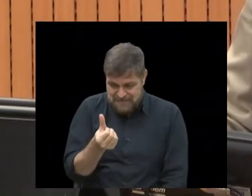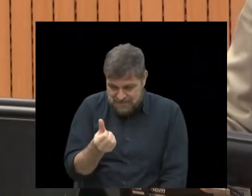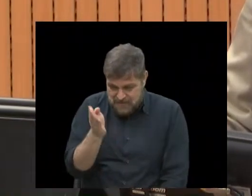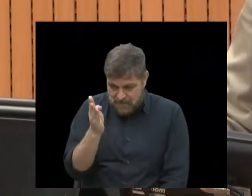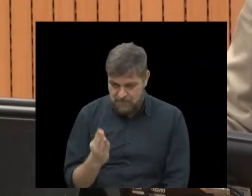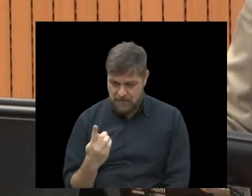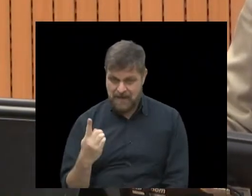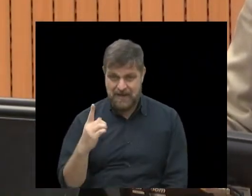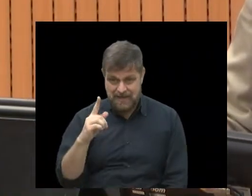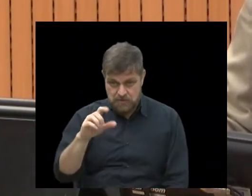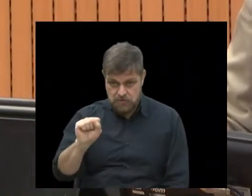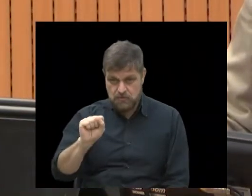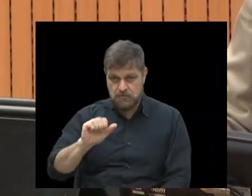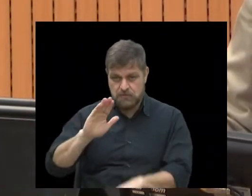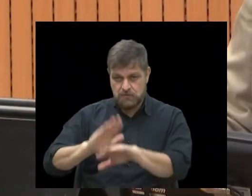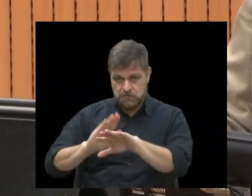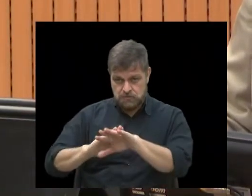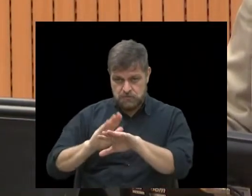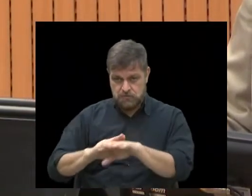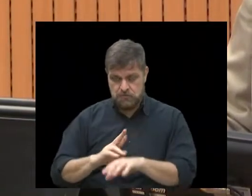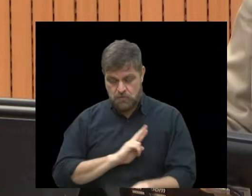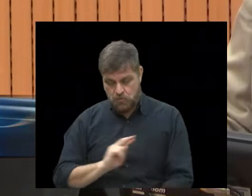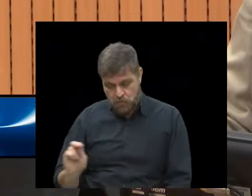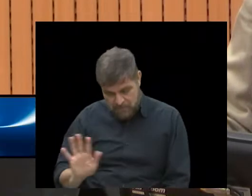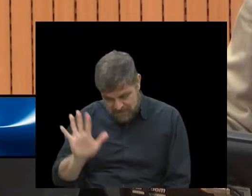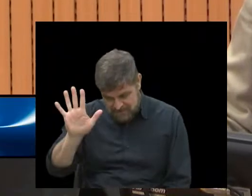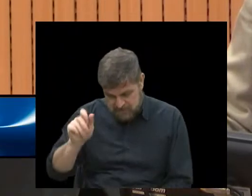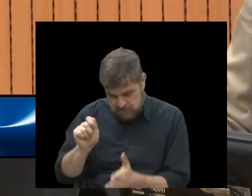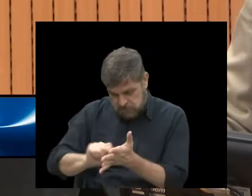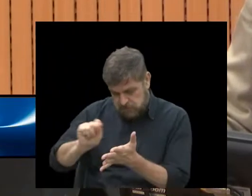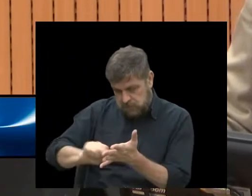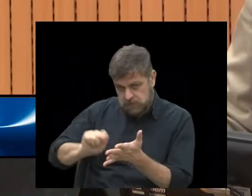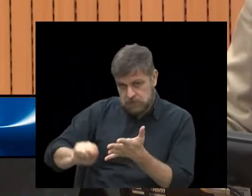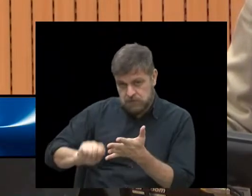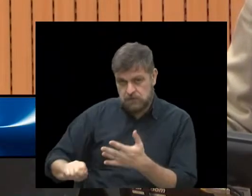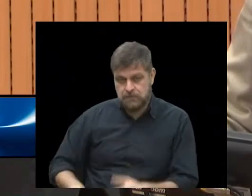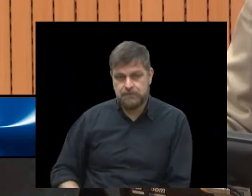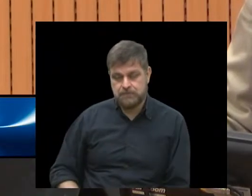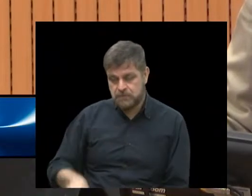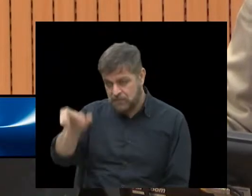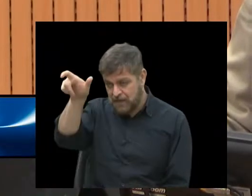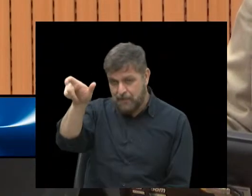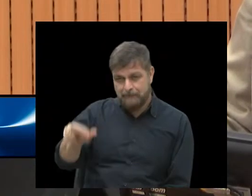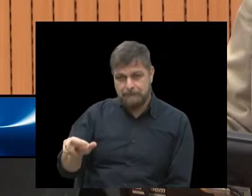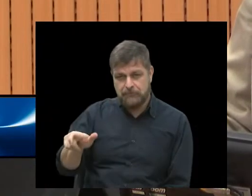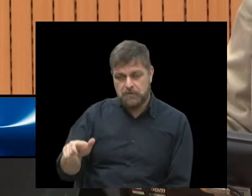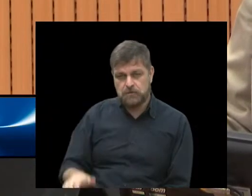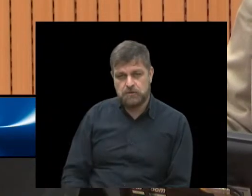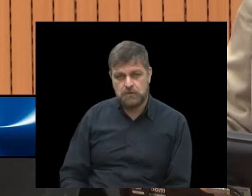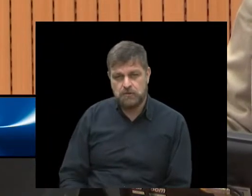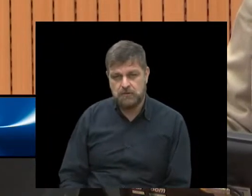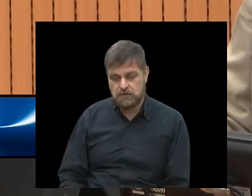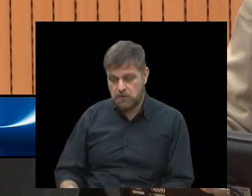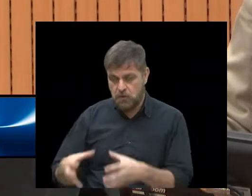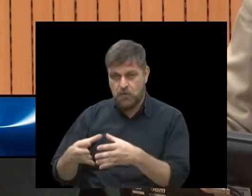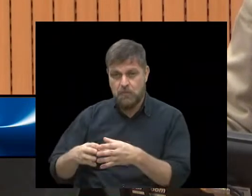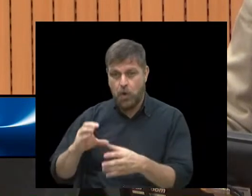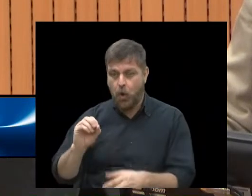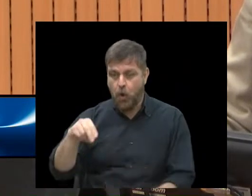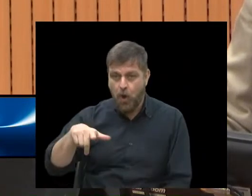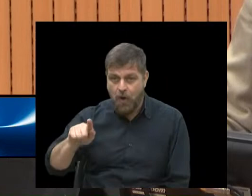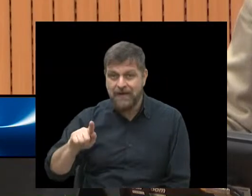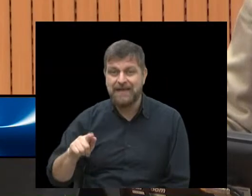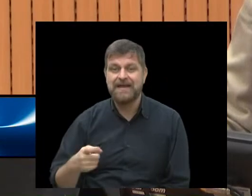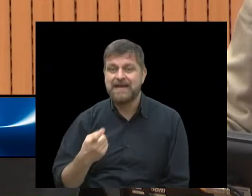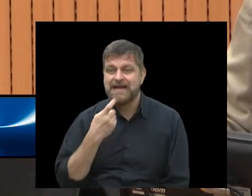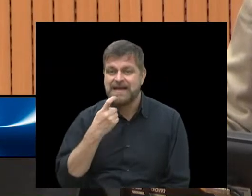processo 228634, de sua autoria, que concede diploma de honra ao mérito à ONG Campinas contra o